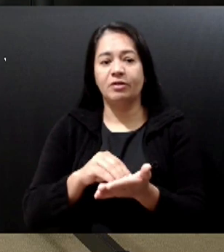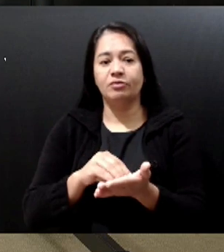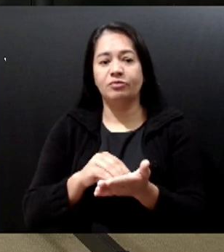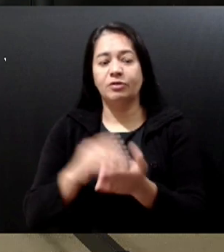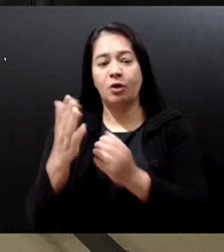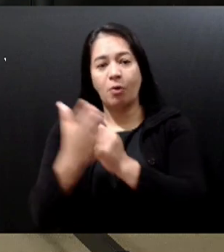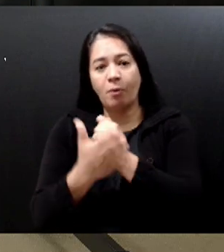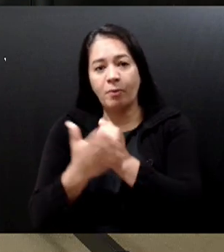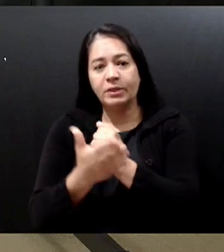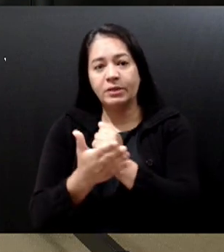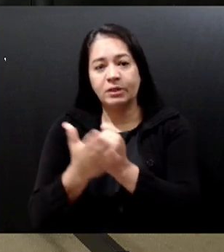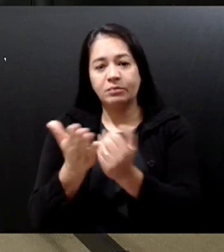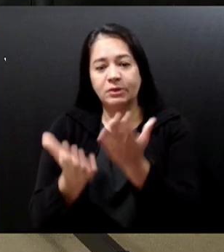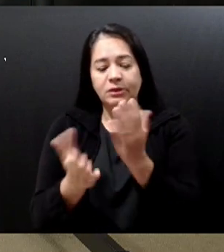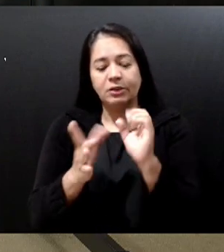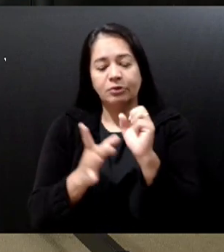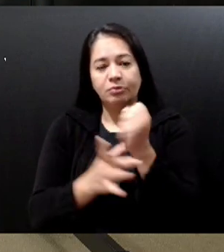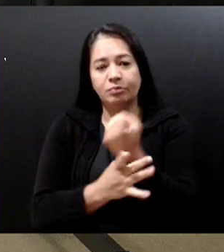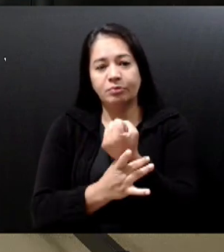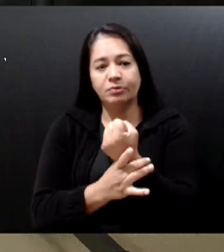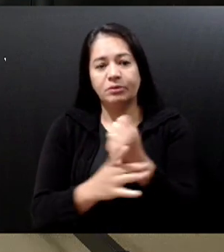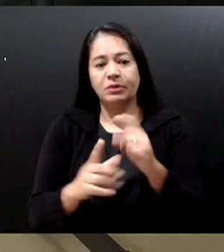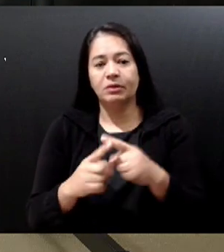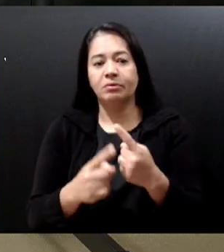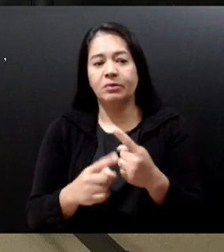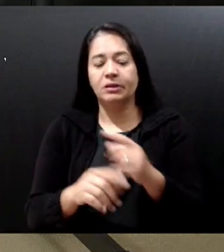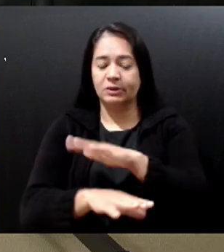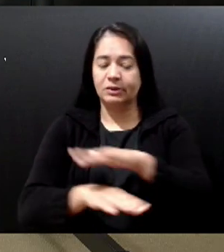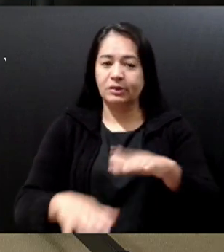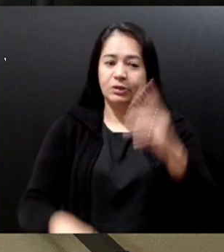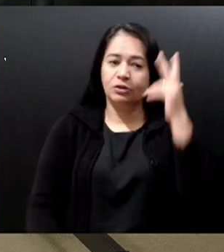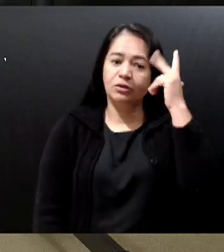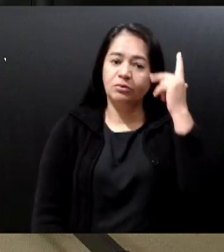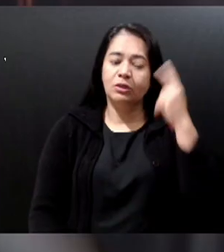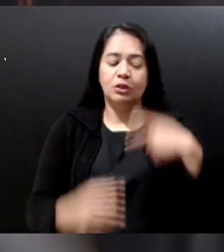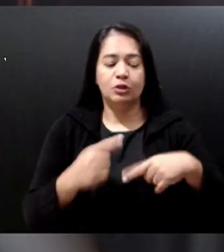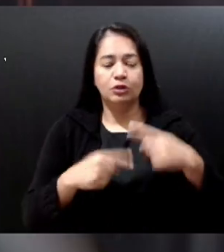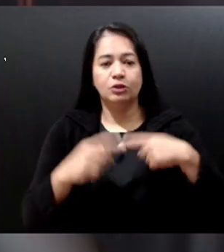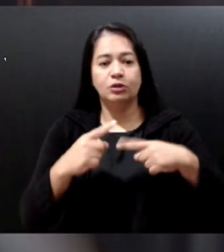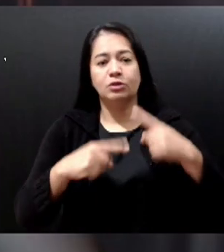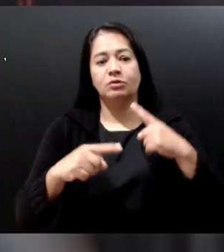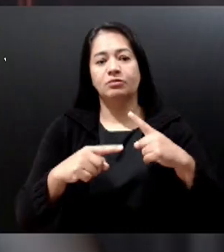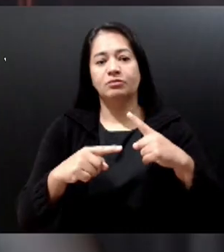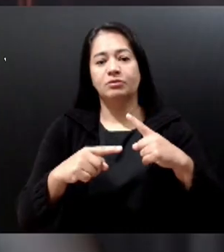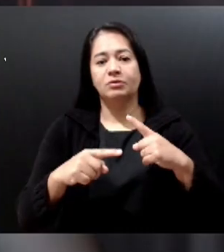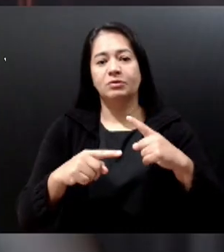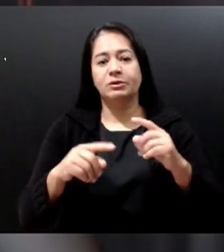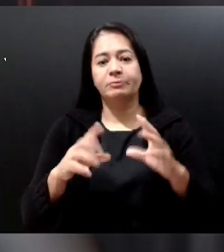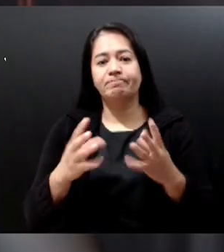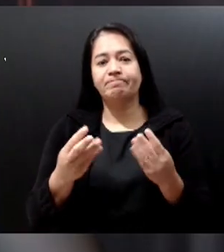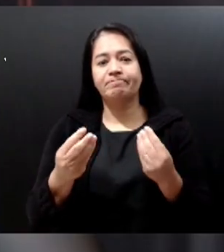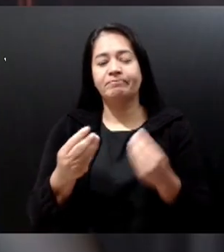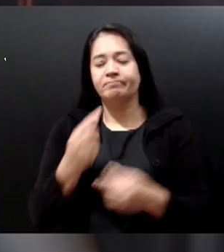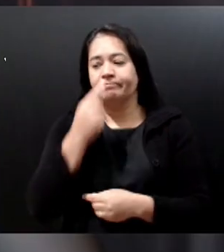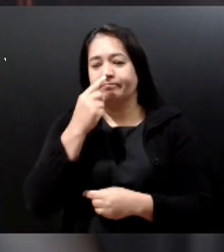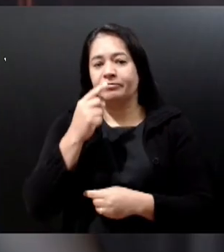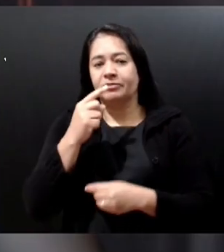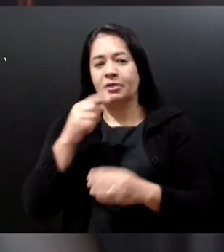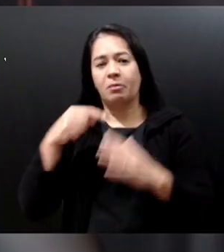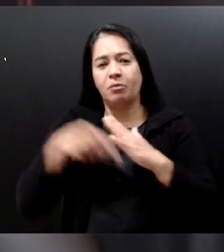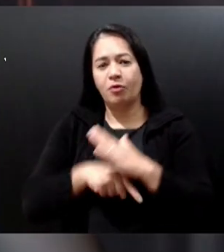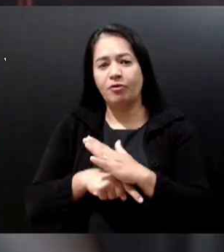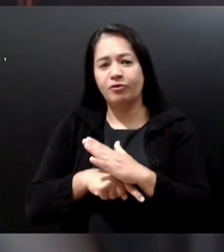segurança. Normalmente essas crianças, elas desenvolvem um apego profundo com essa figura cuidadora, no caso a